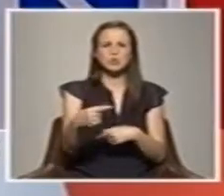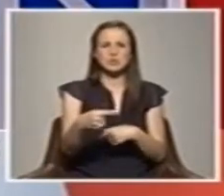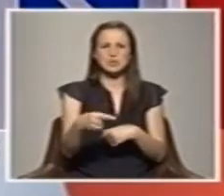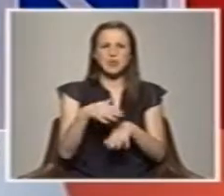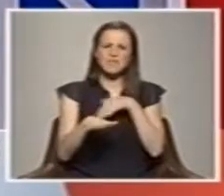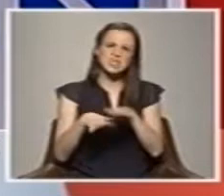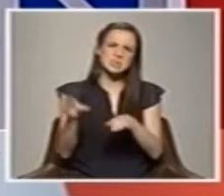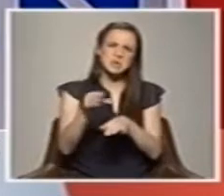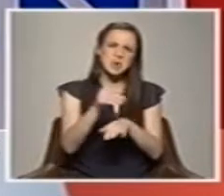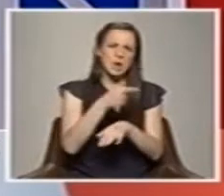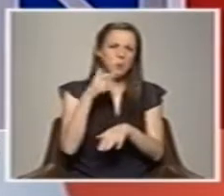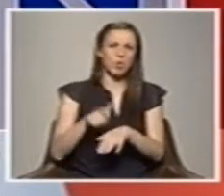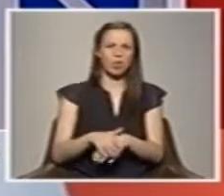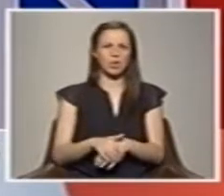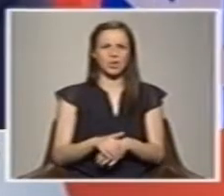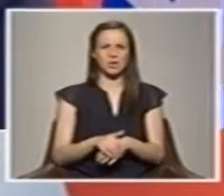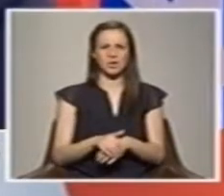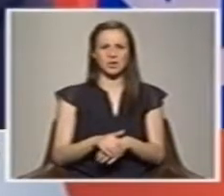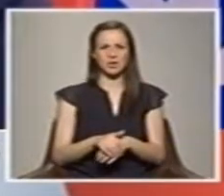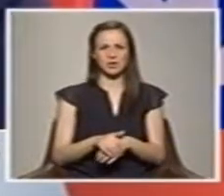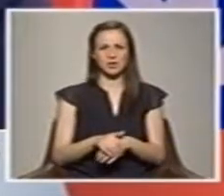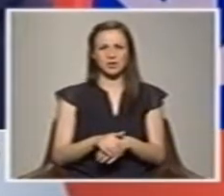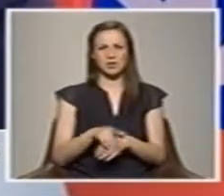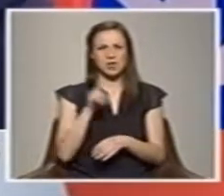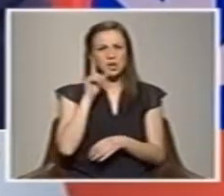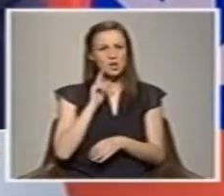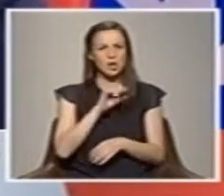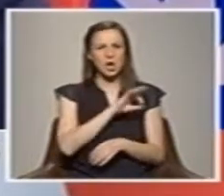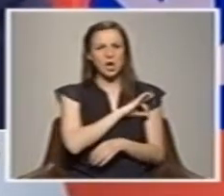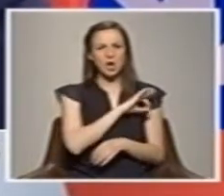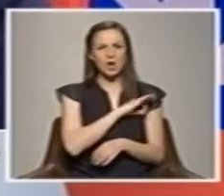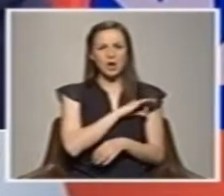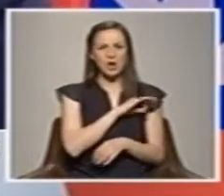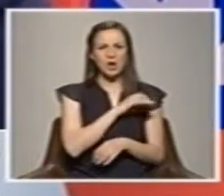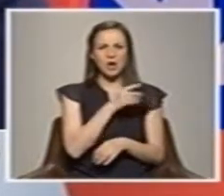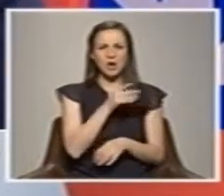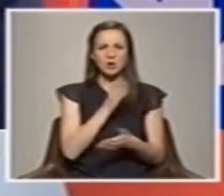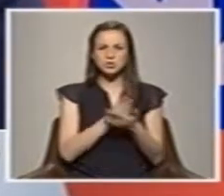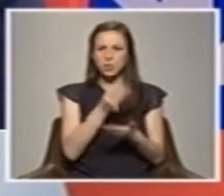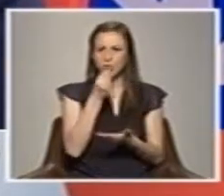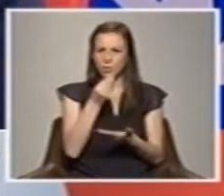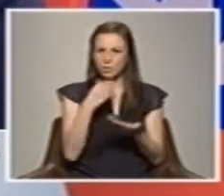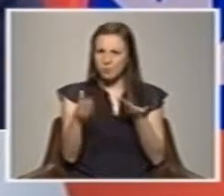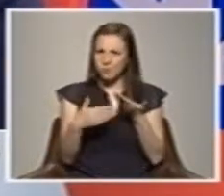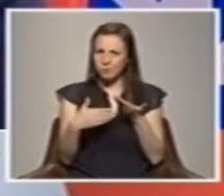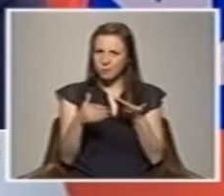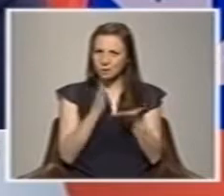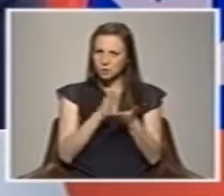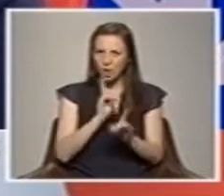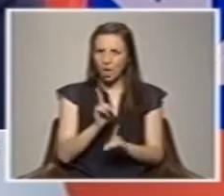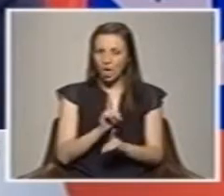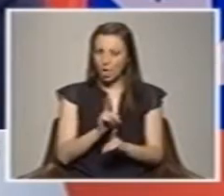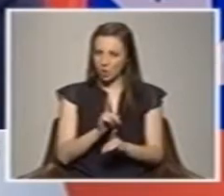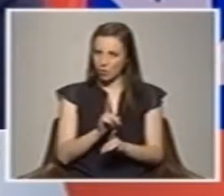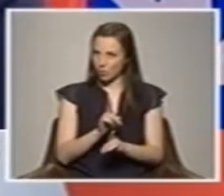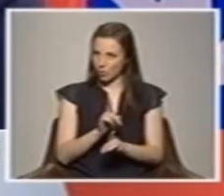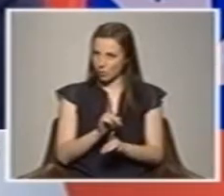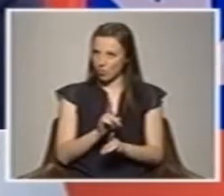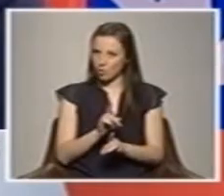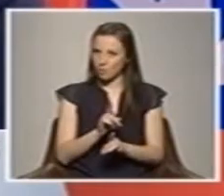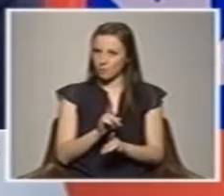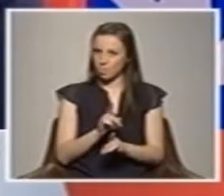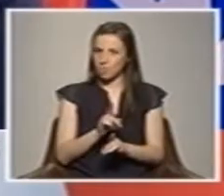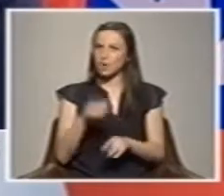Eduarda, deixa-me só dizer que eu julgo que a senhora não falava só de comida confeccionada. Falava de produtos também não confeccionados. Ela falou